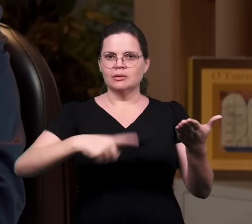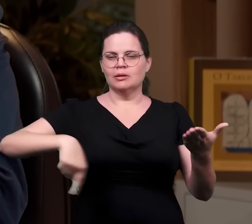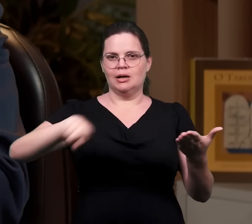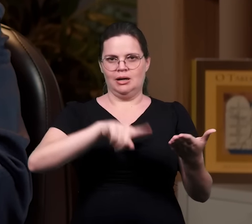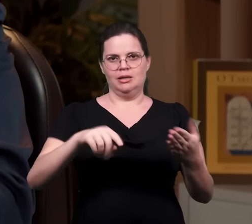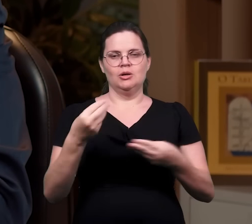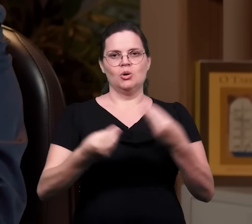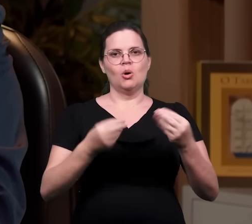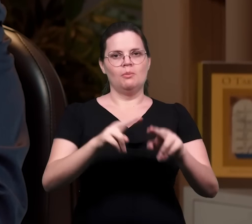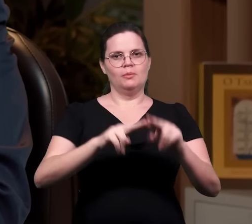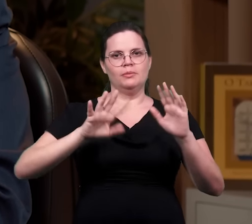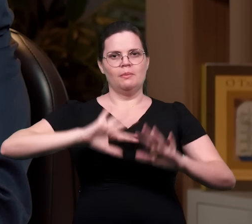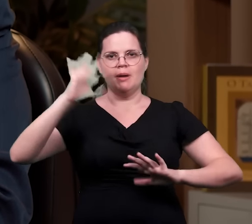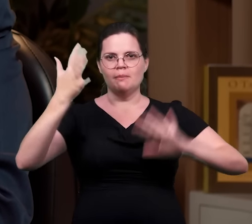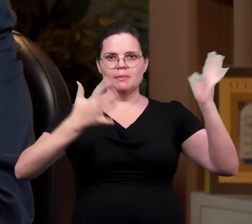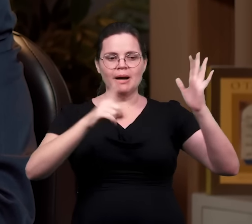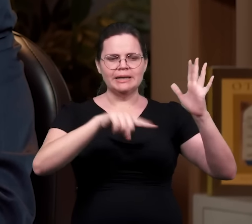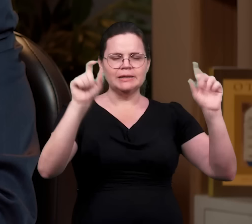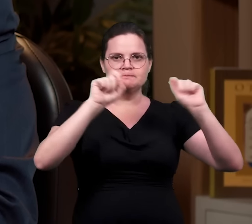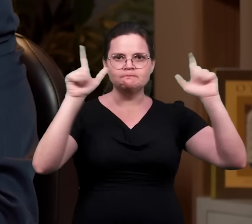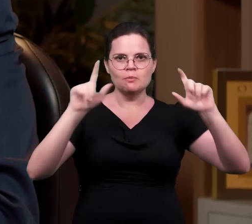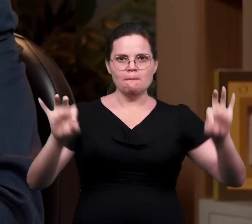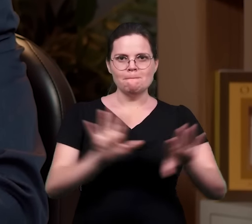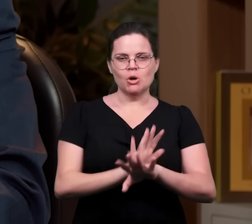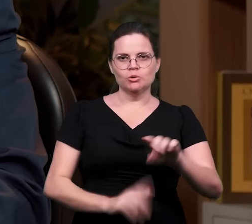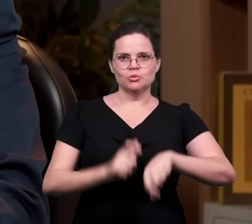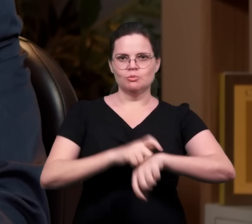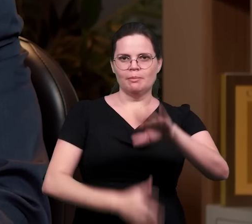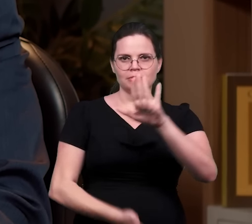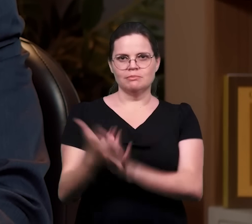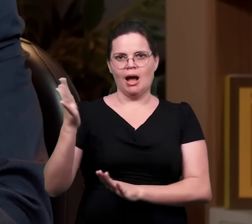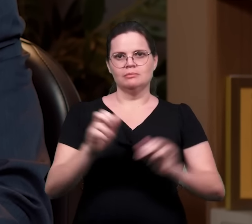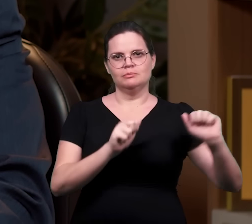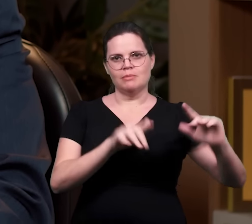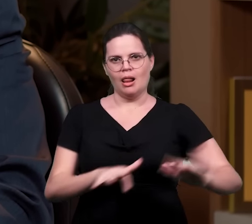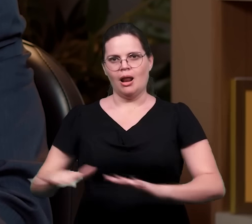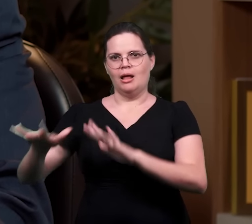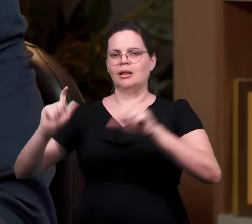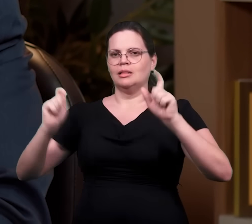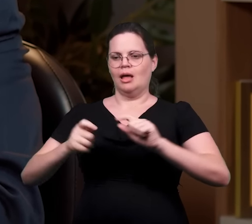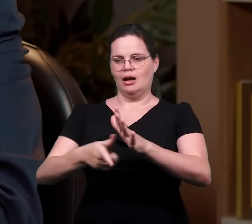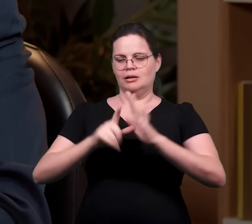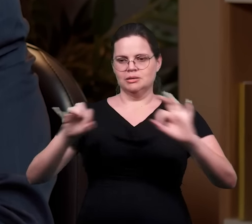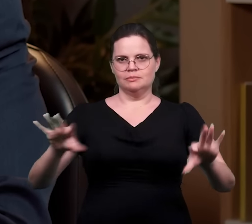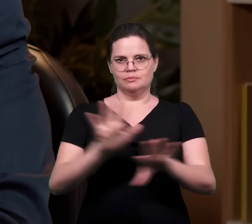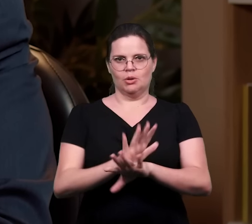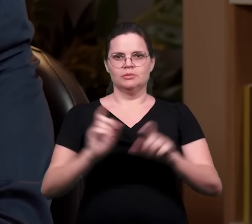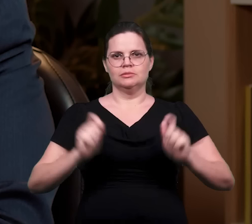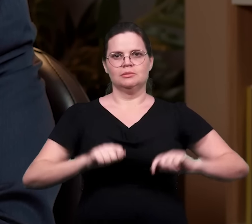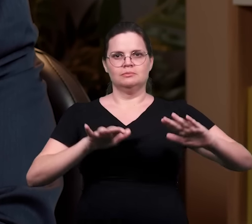povo através de sinais para que o povo estivesse pronto, para que no momento da saída o povo estivesse preparado